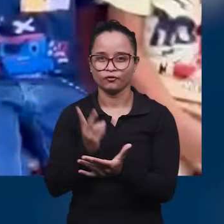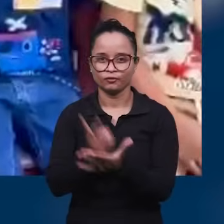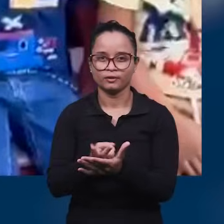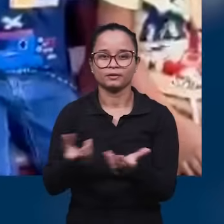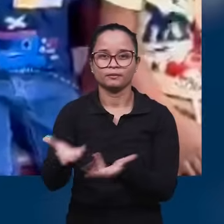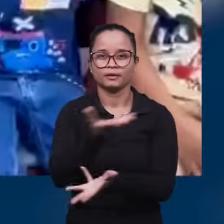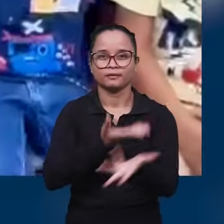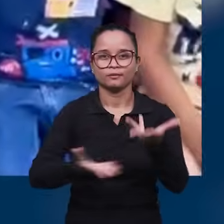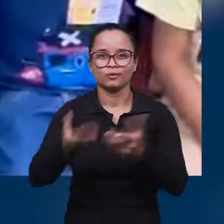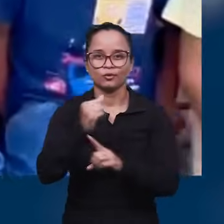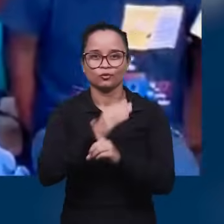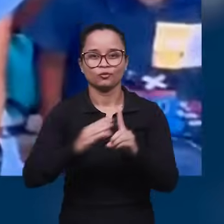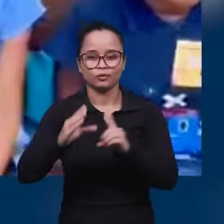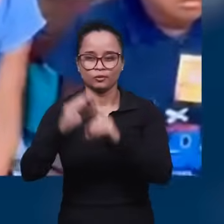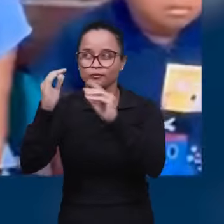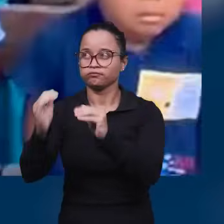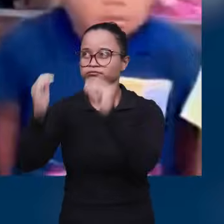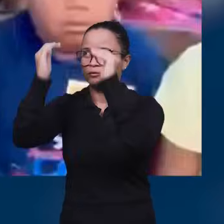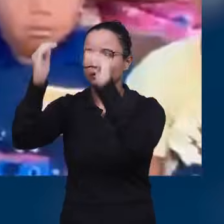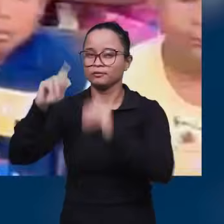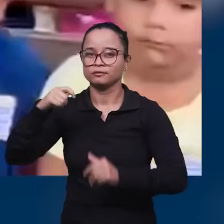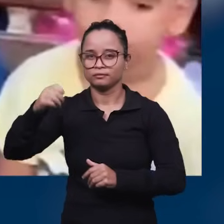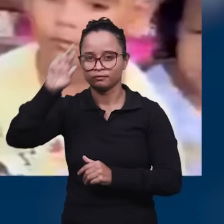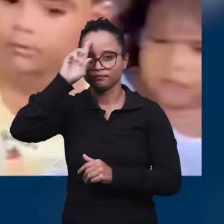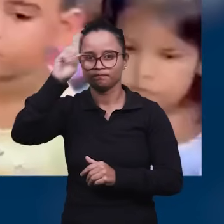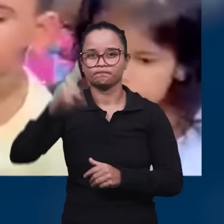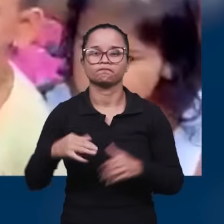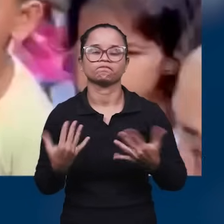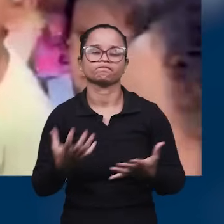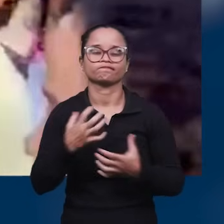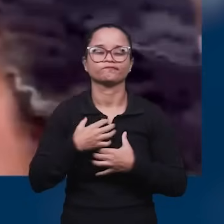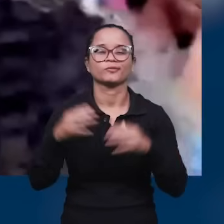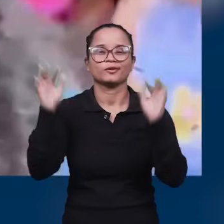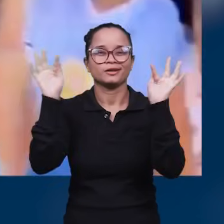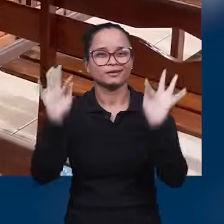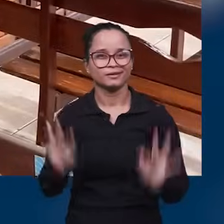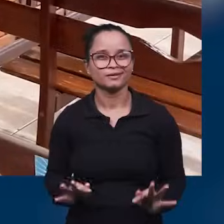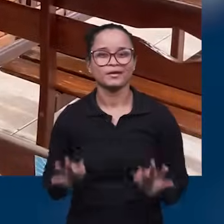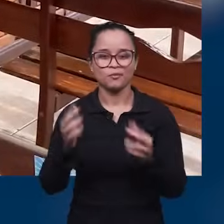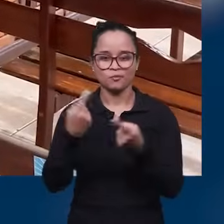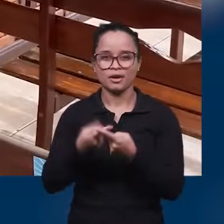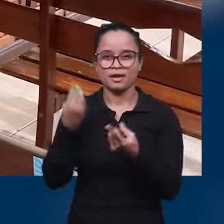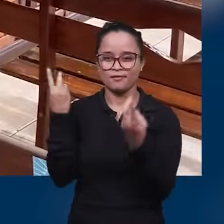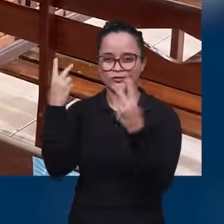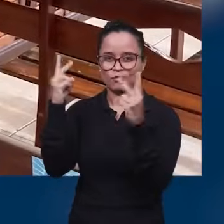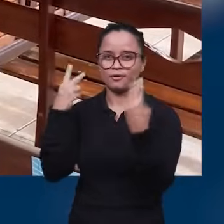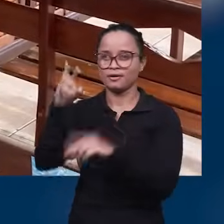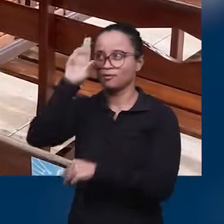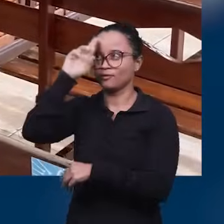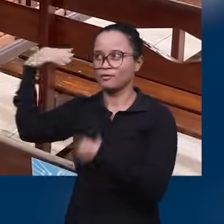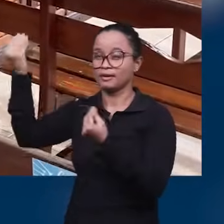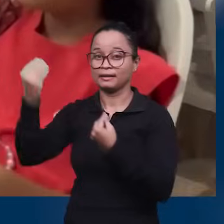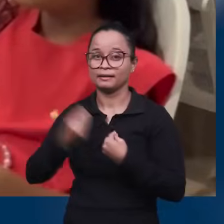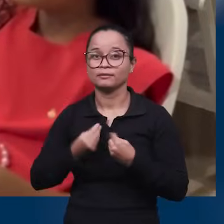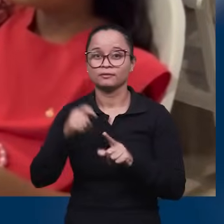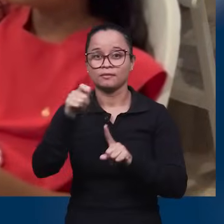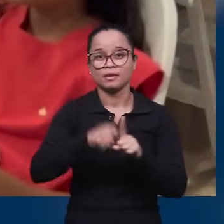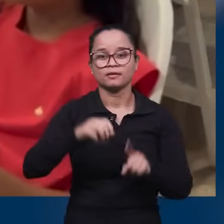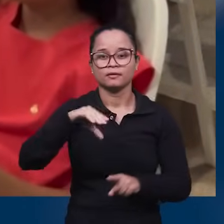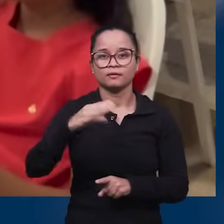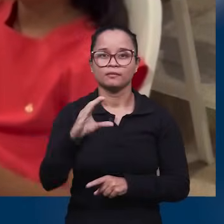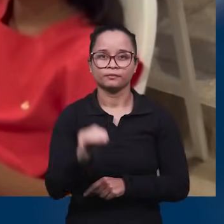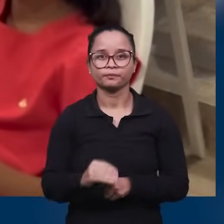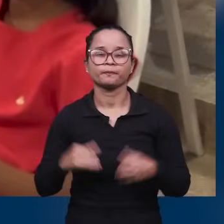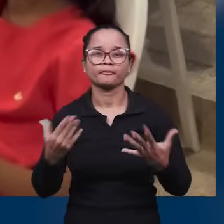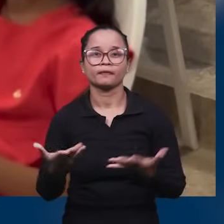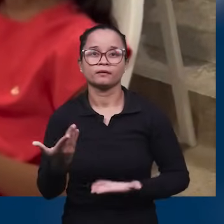momento, essa vitória que o Senhor nos deu neste mês de março. Aos irmãos que estão participando conosco nesse momento, a todos a paz do Senhor Jesus. Neste último